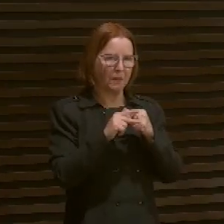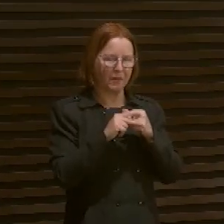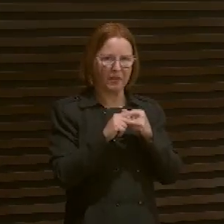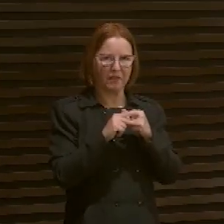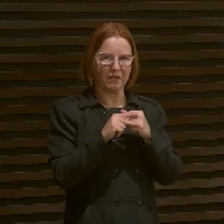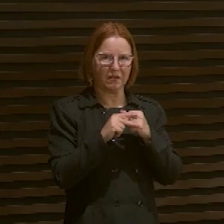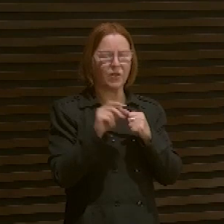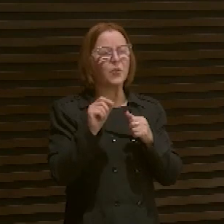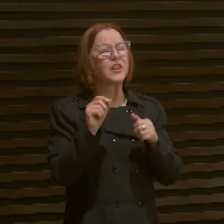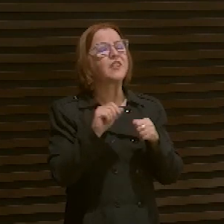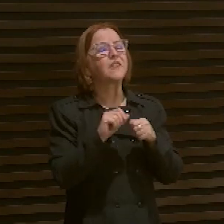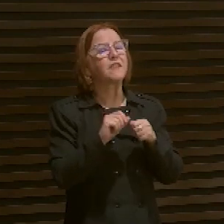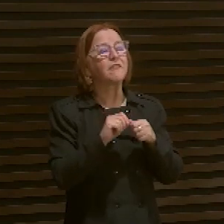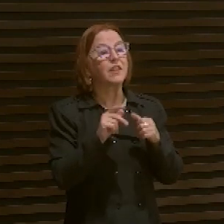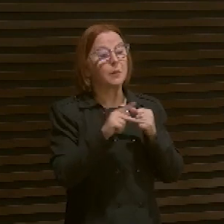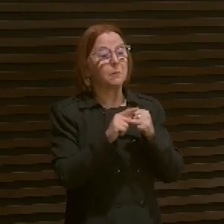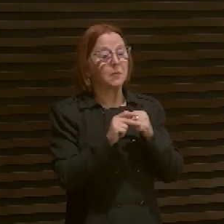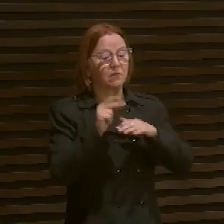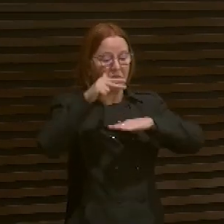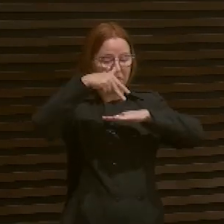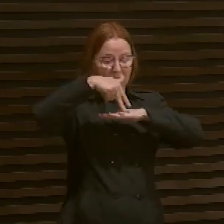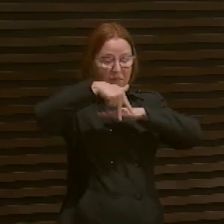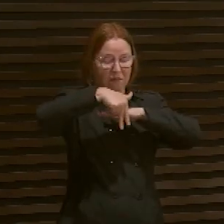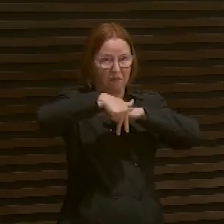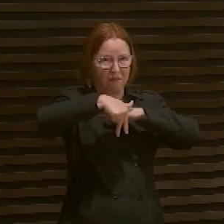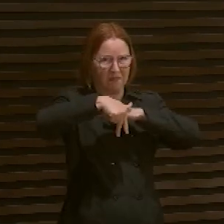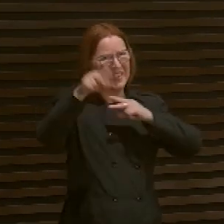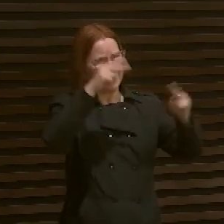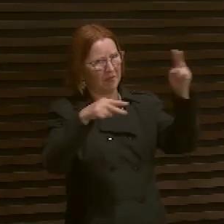que fez o Pedro afundar? Foi a tempestade?